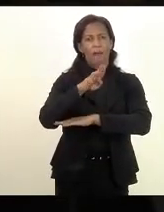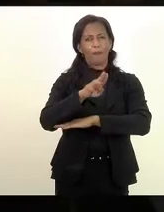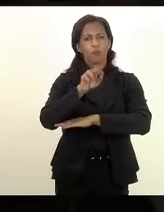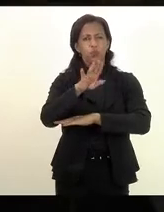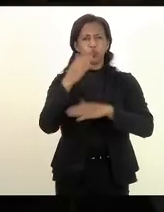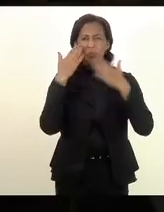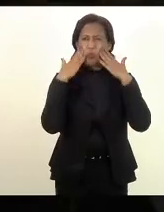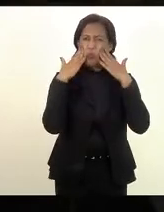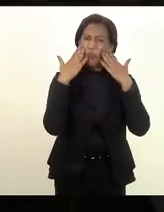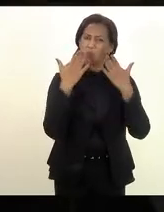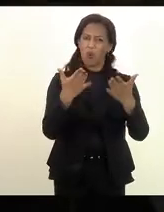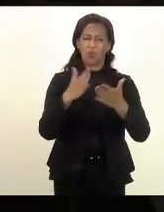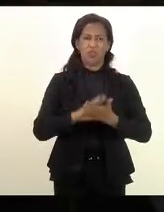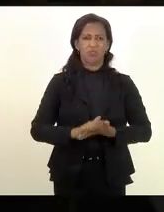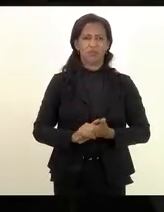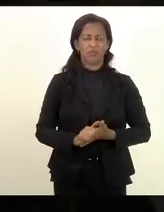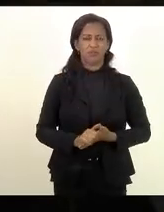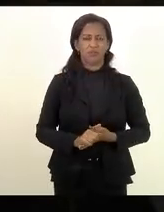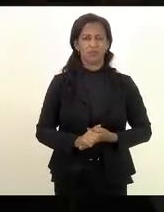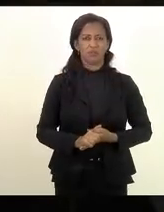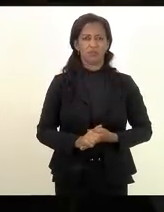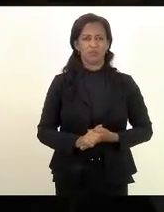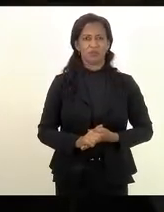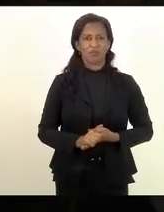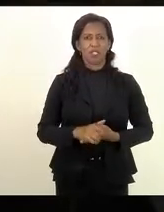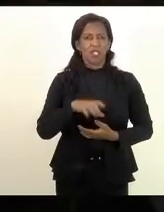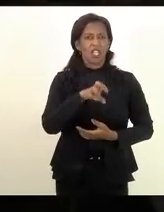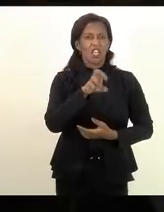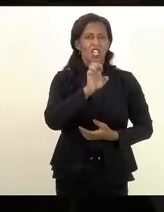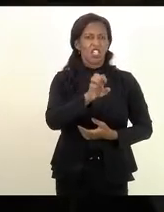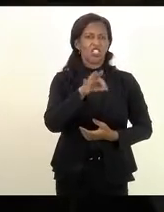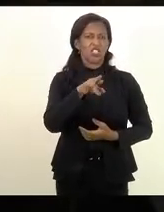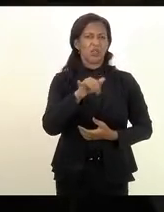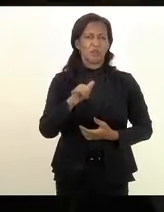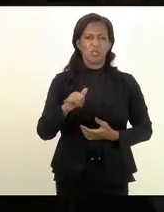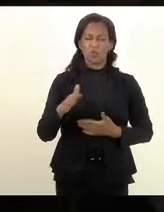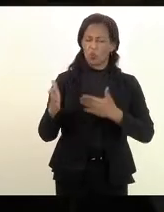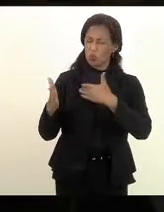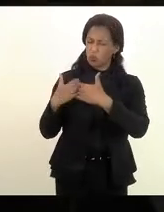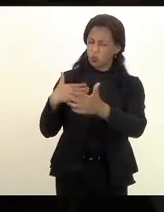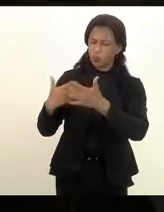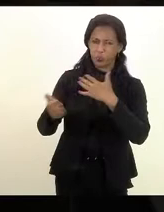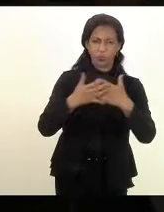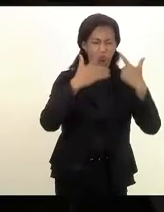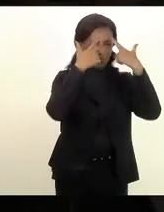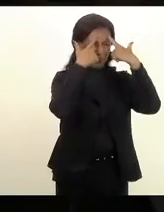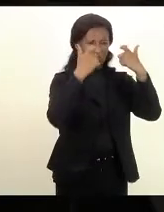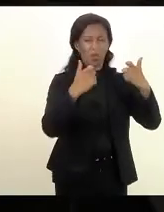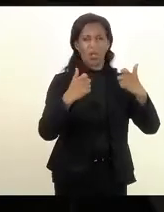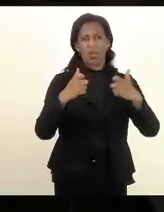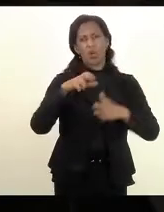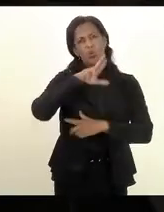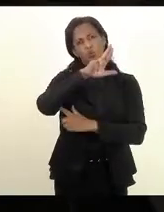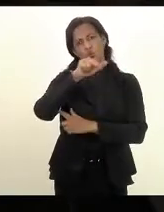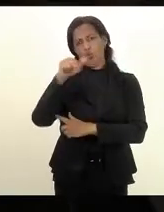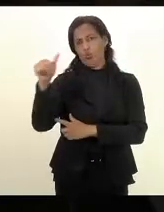mostram deputado Samuel Malafaia que o extremismo qualquer que seja nunca vale a pena